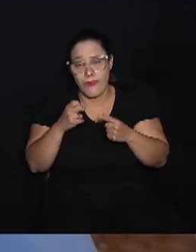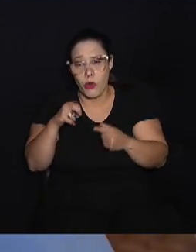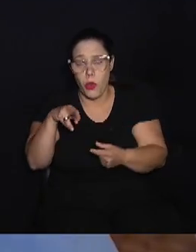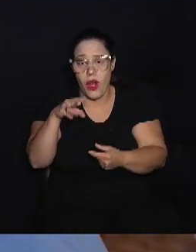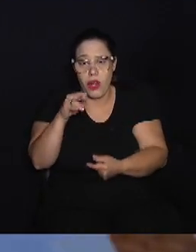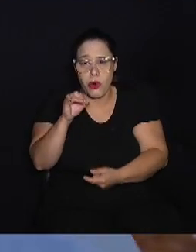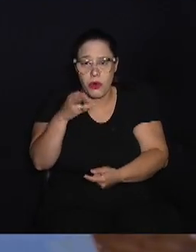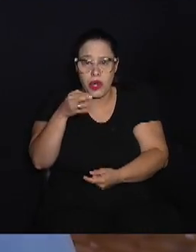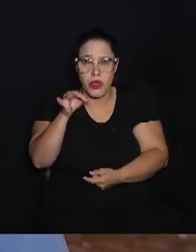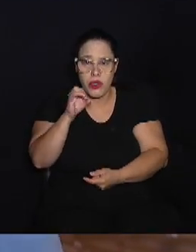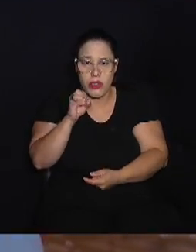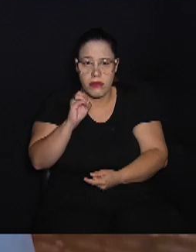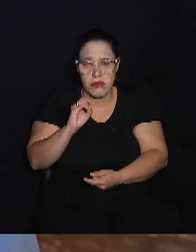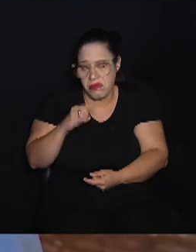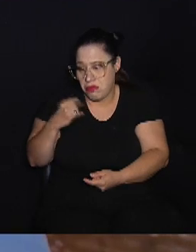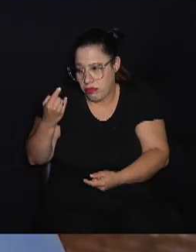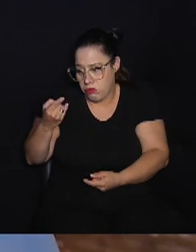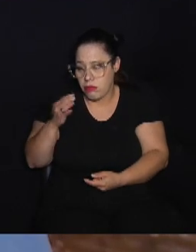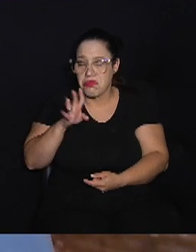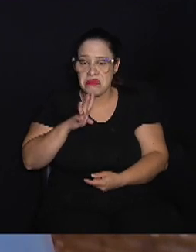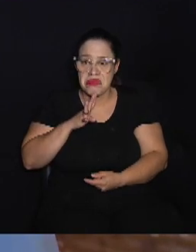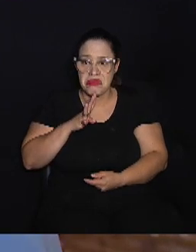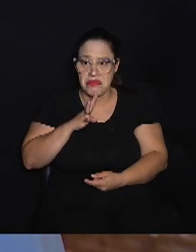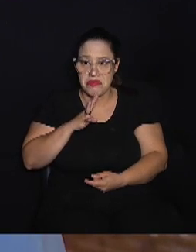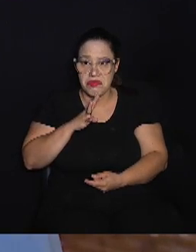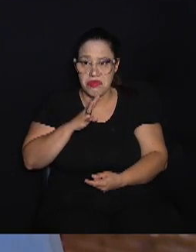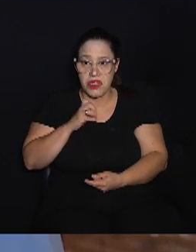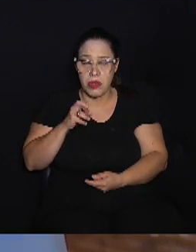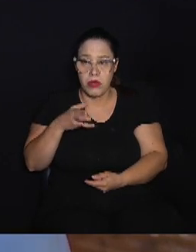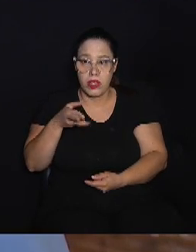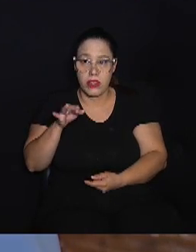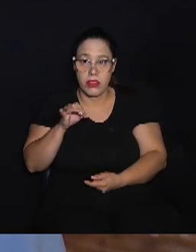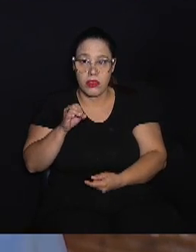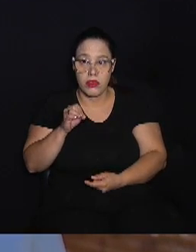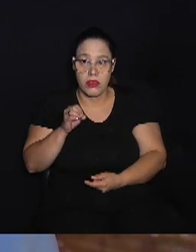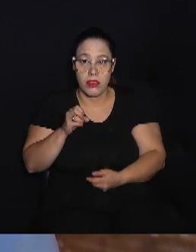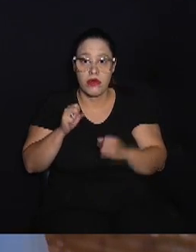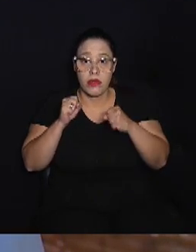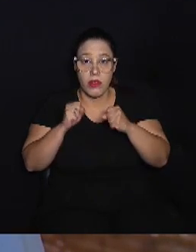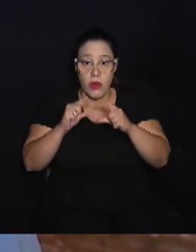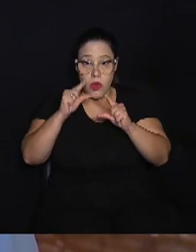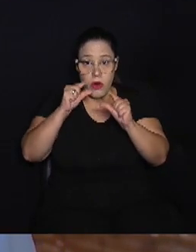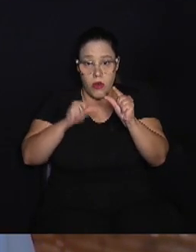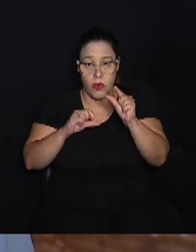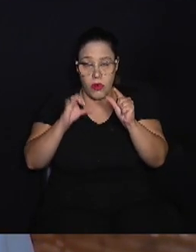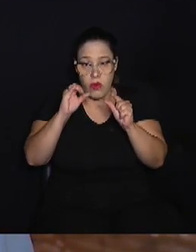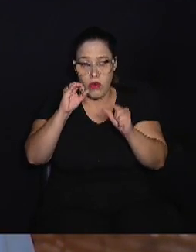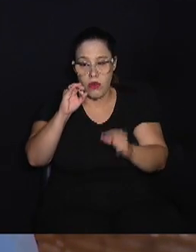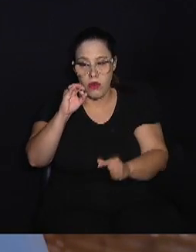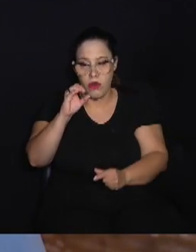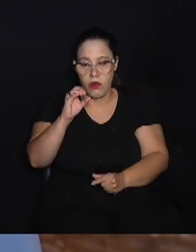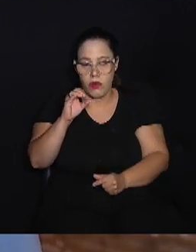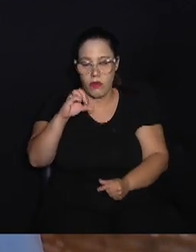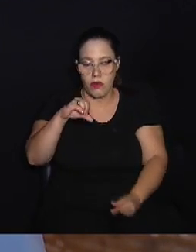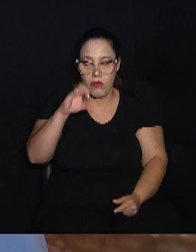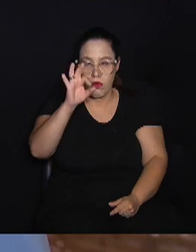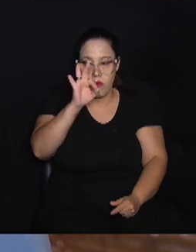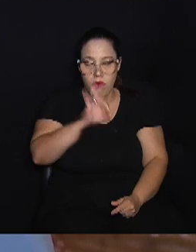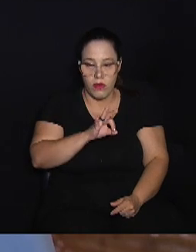que é também um outro sistema muito conhecido, né, por climatização, ele pode ter uma redução até 90% em relação ao ar-condicionado.